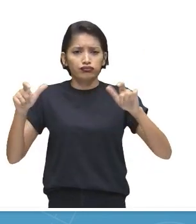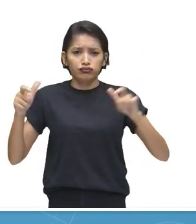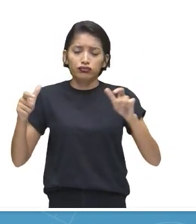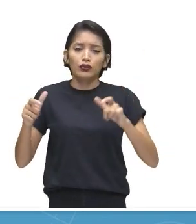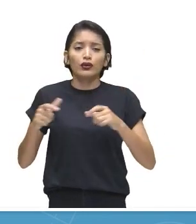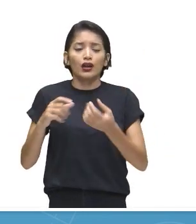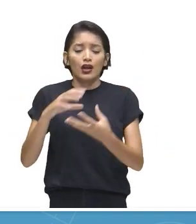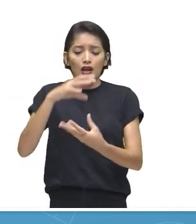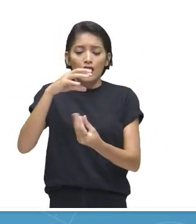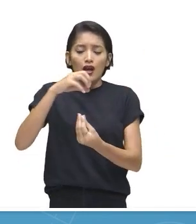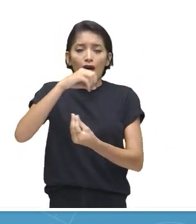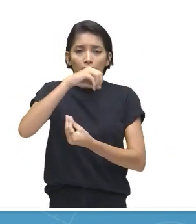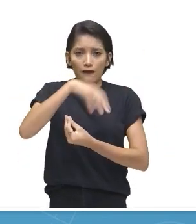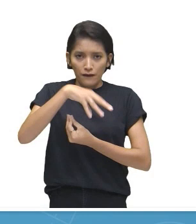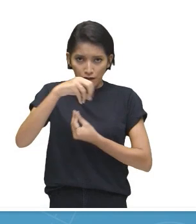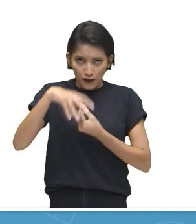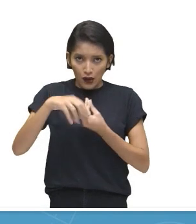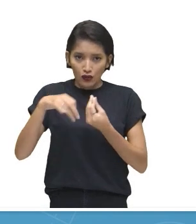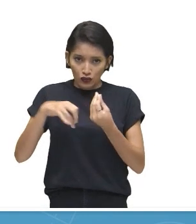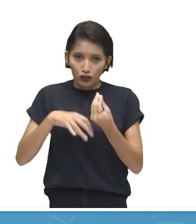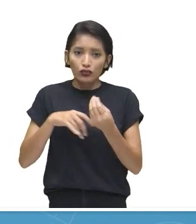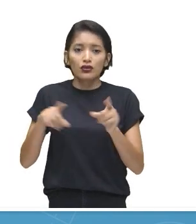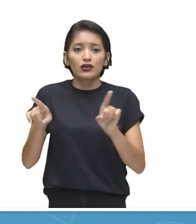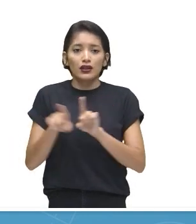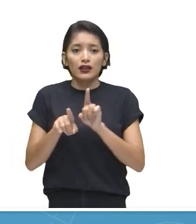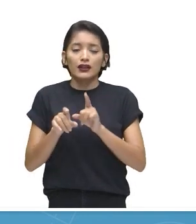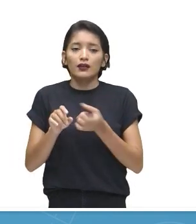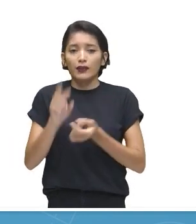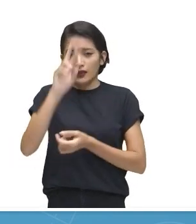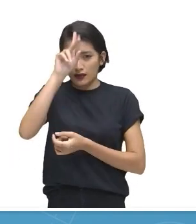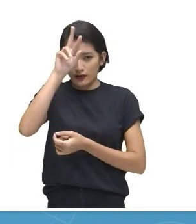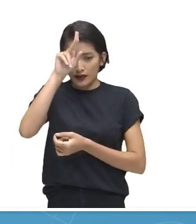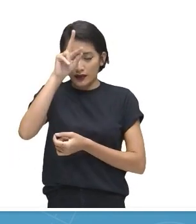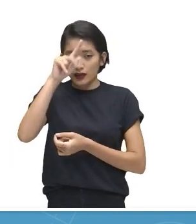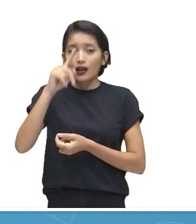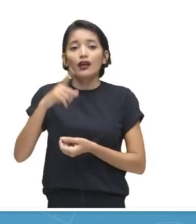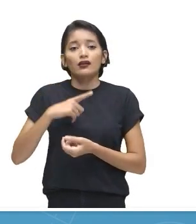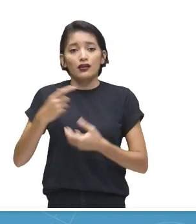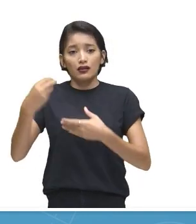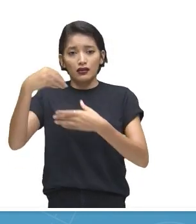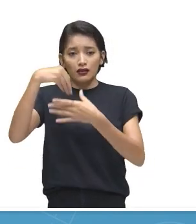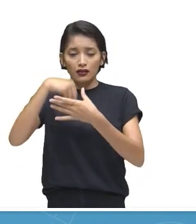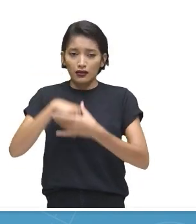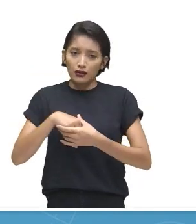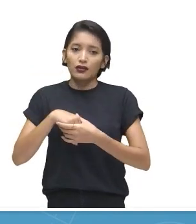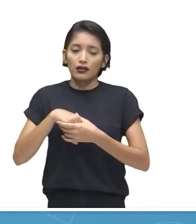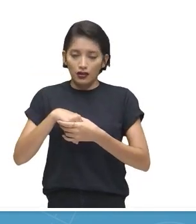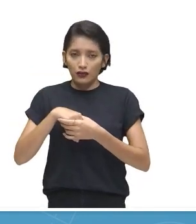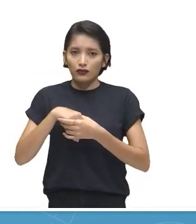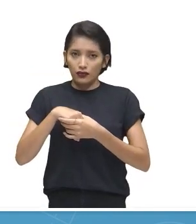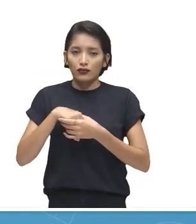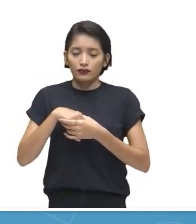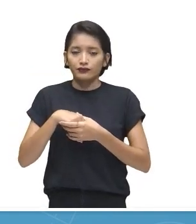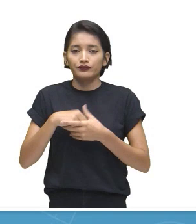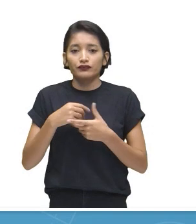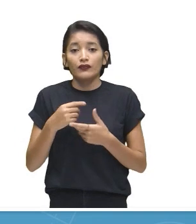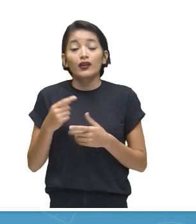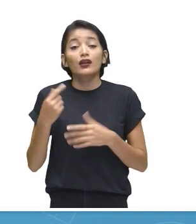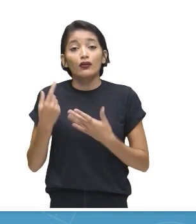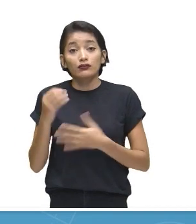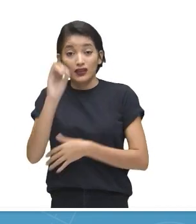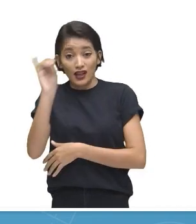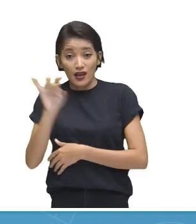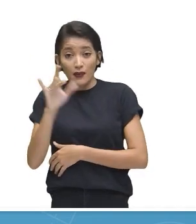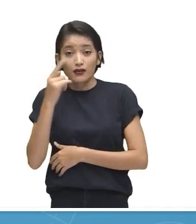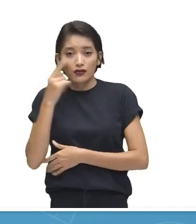e insetos. Então a gente está vendo ainda sobre as glândulas sebáceas, né? Presentes aí no couro cabeludo. Então a gente tem aqui nessa imagem,